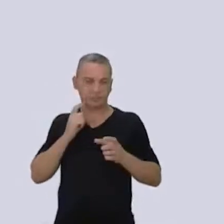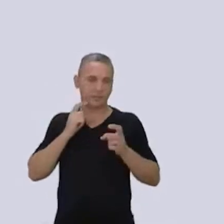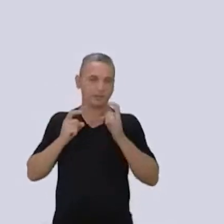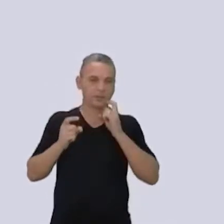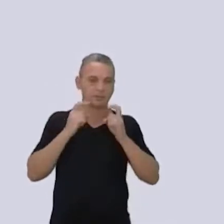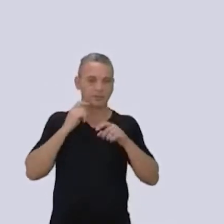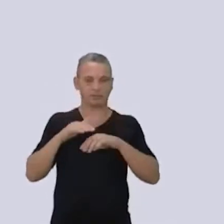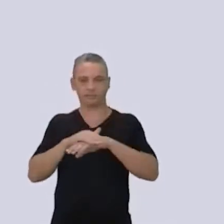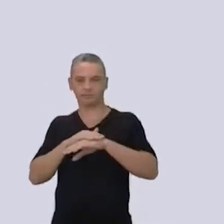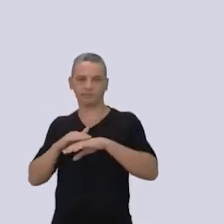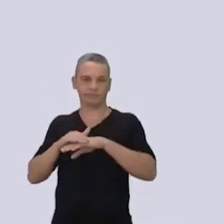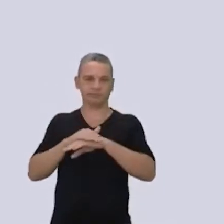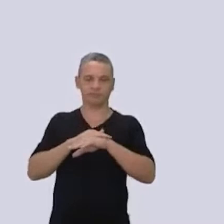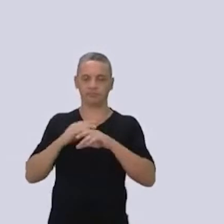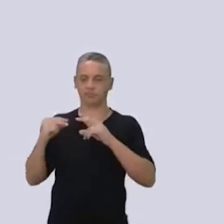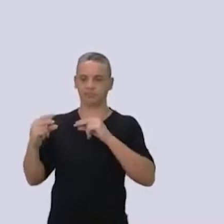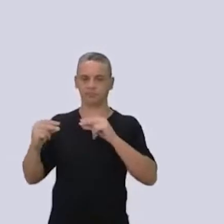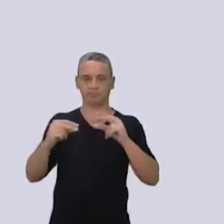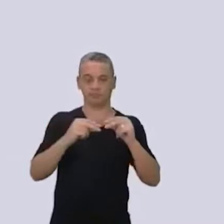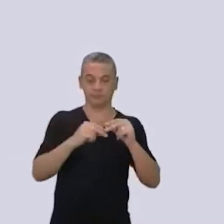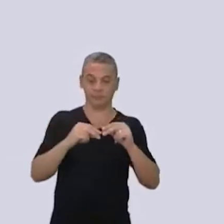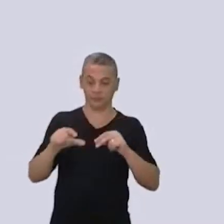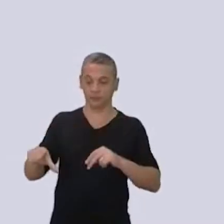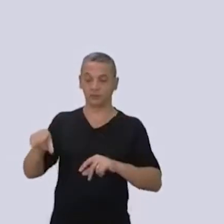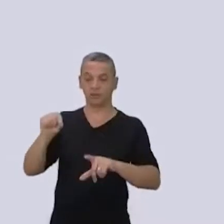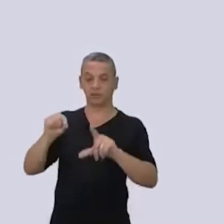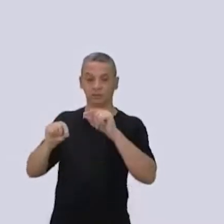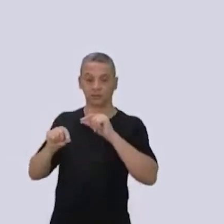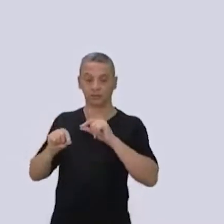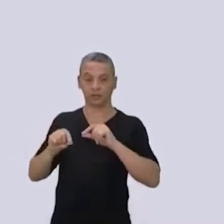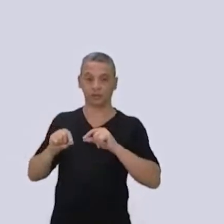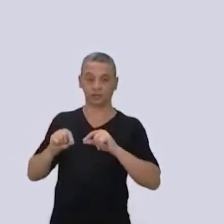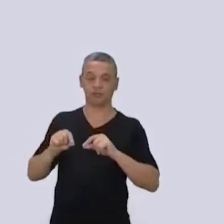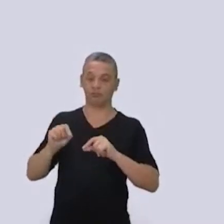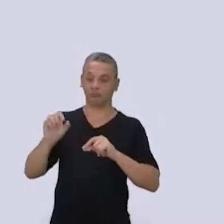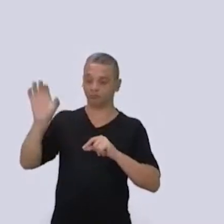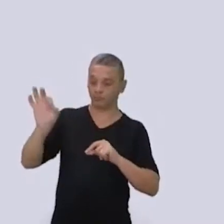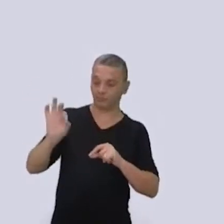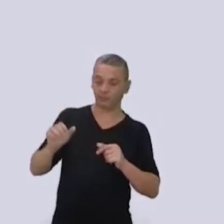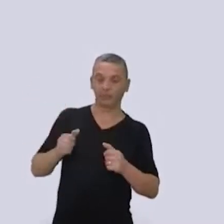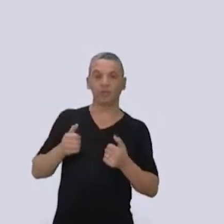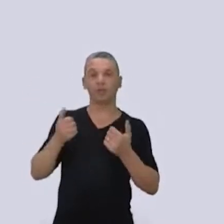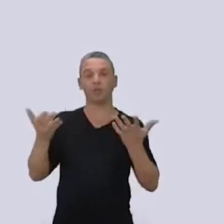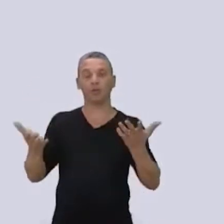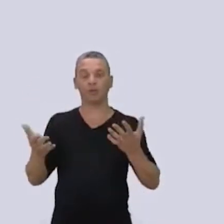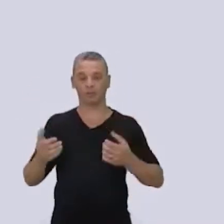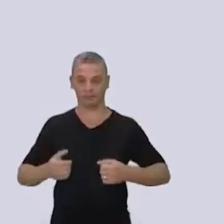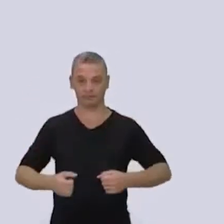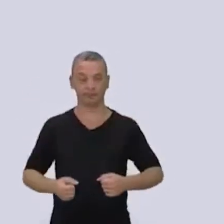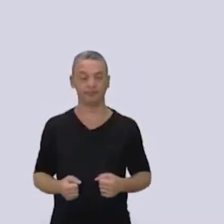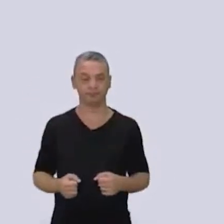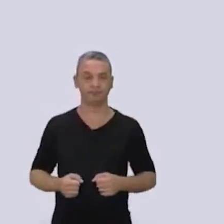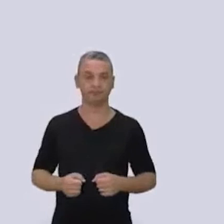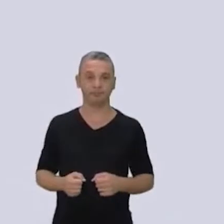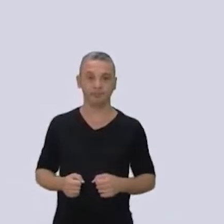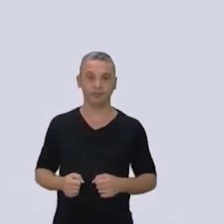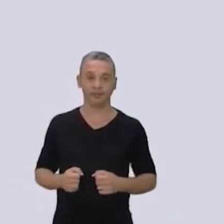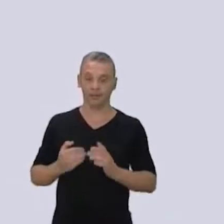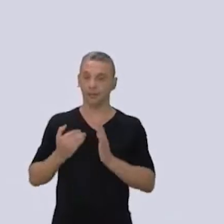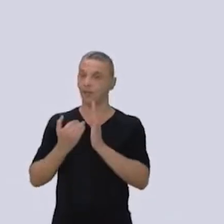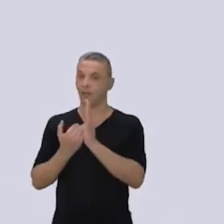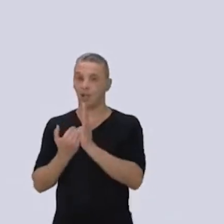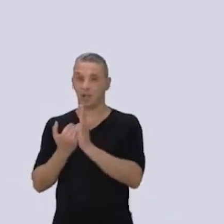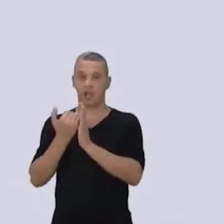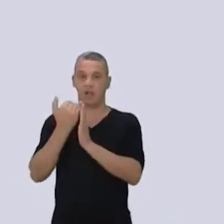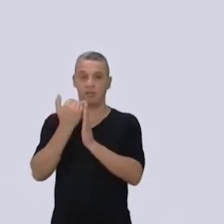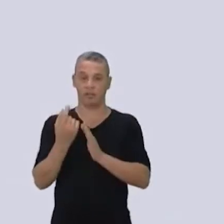períodos do ano, tá, e estipula a taxa para aquele período de acontecimento. Então ele sobe a taxa,